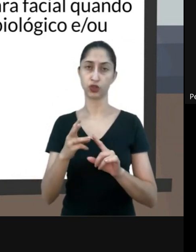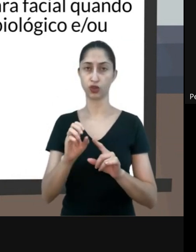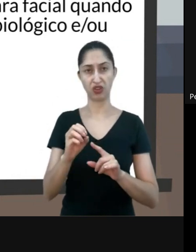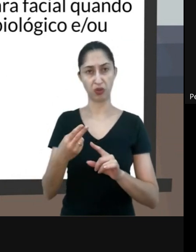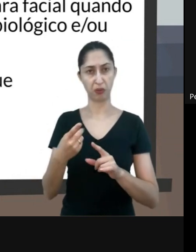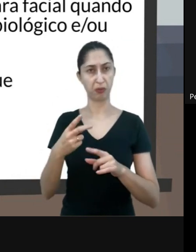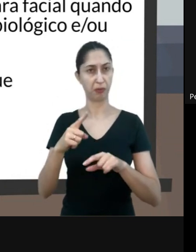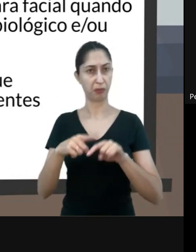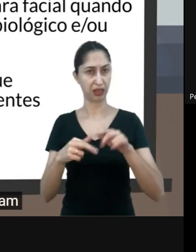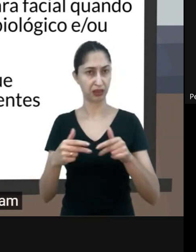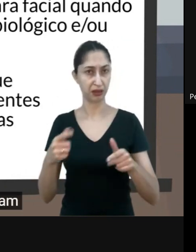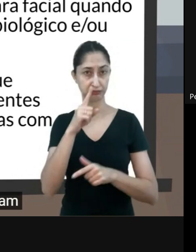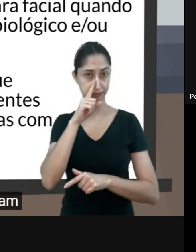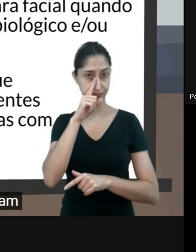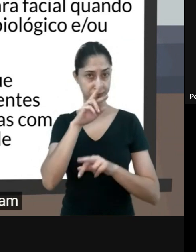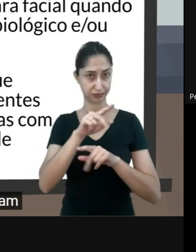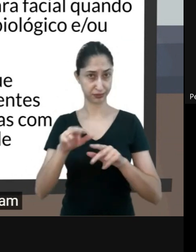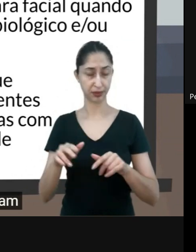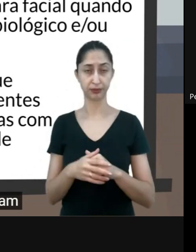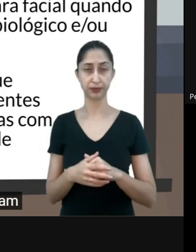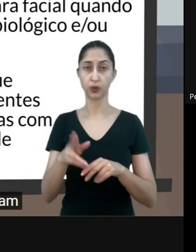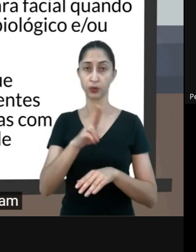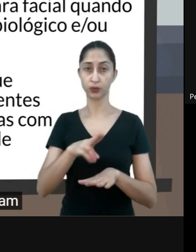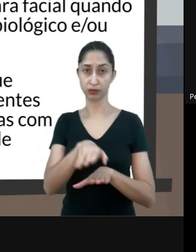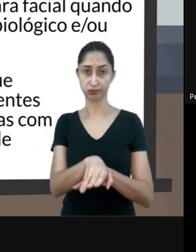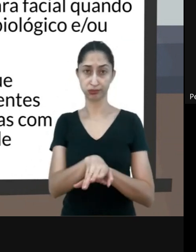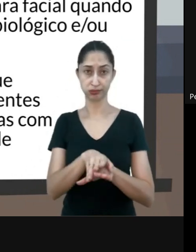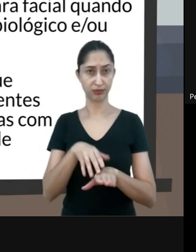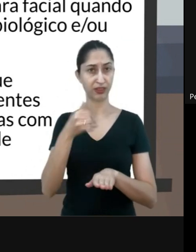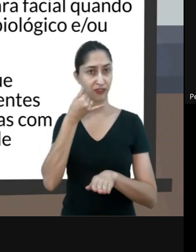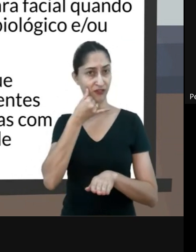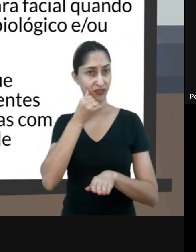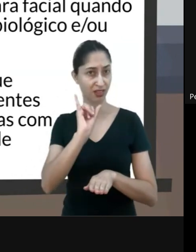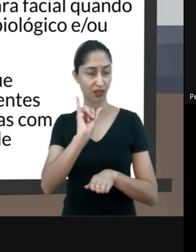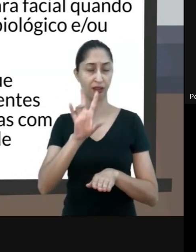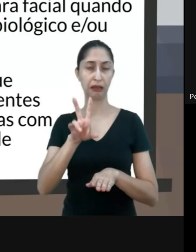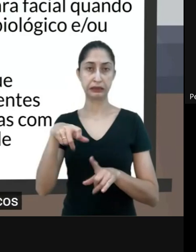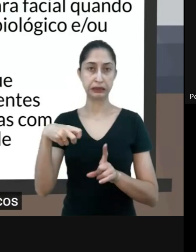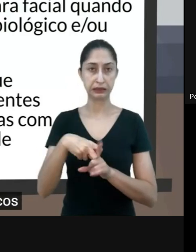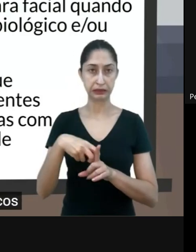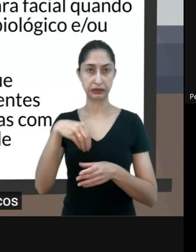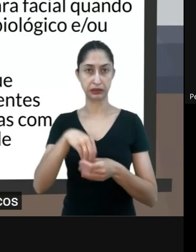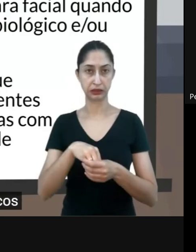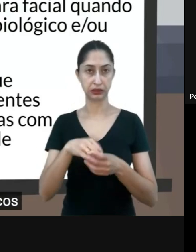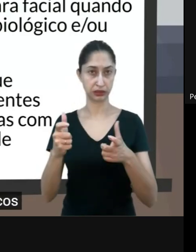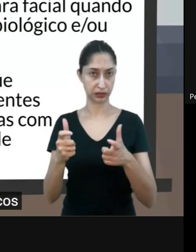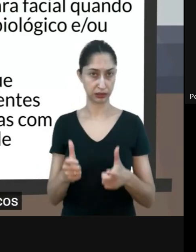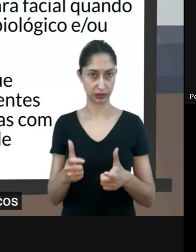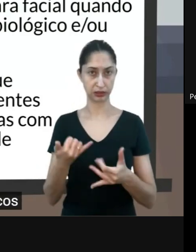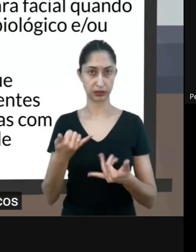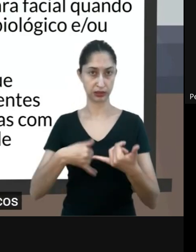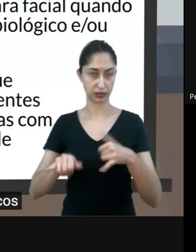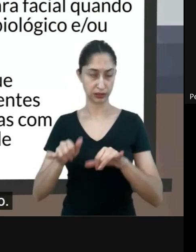infeccioso. Utilize calçados fechados que possam proteger contra acidentes nos laboratórios e outras áreas com